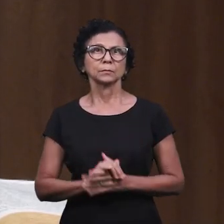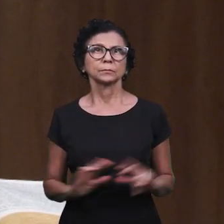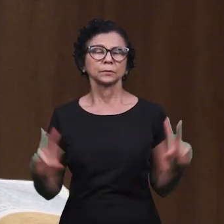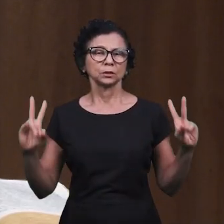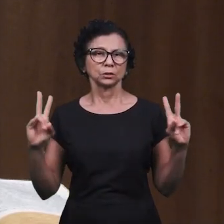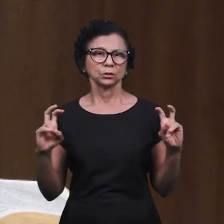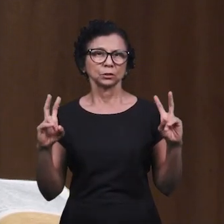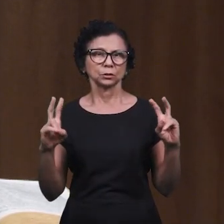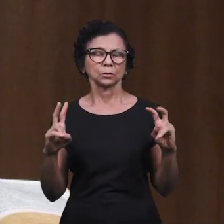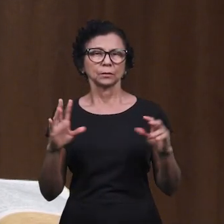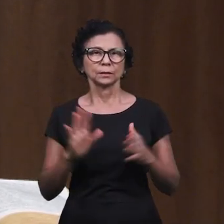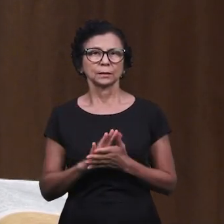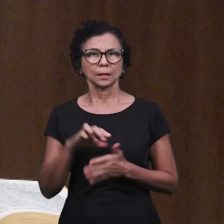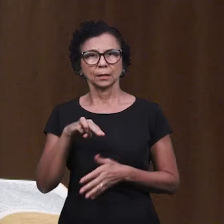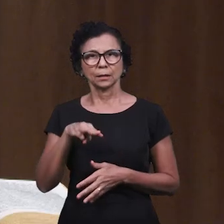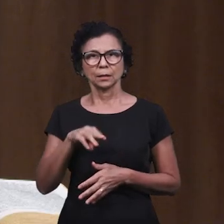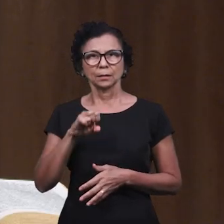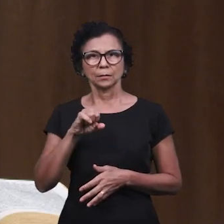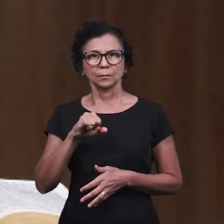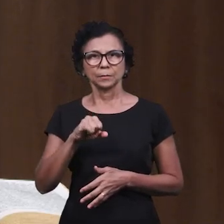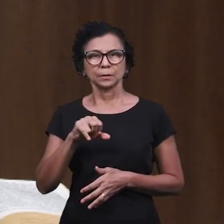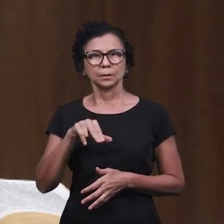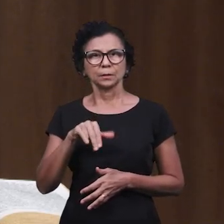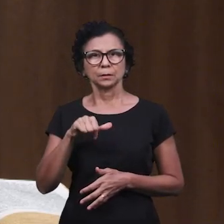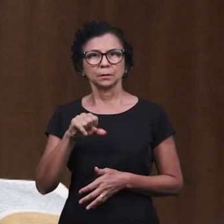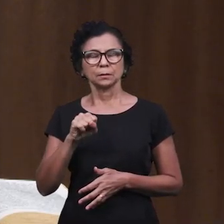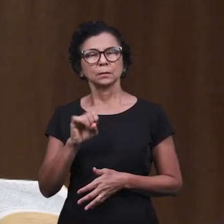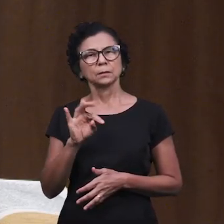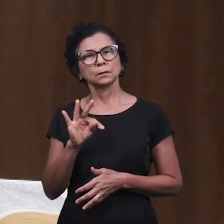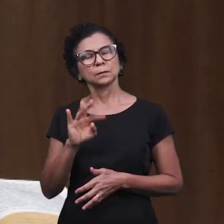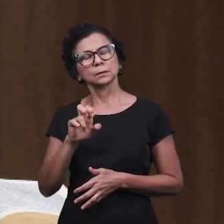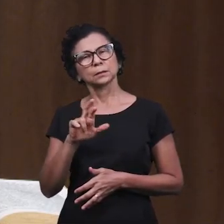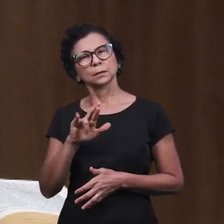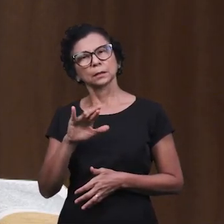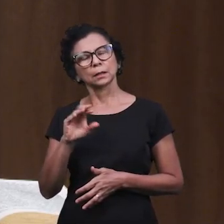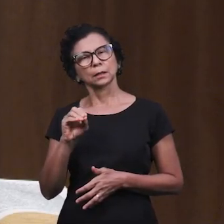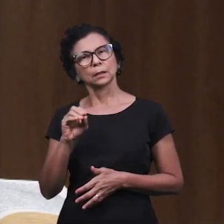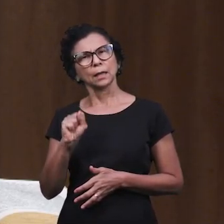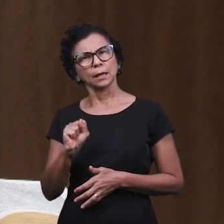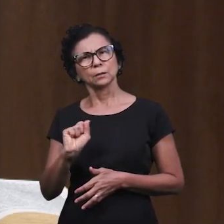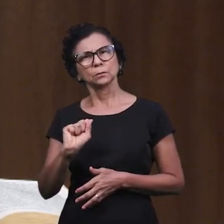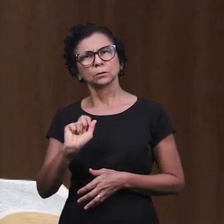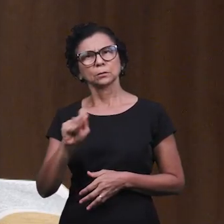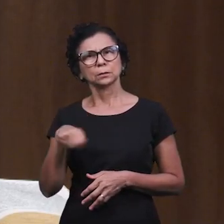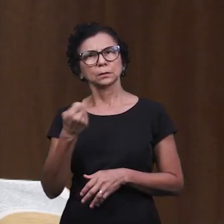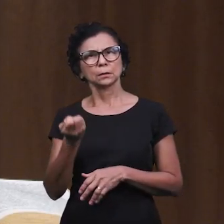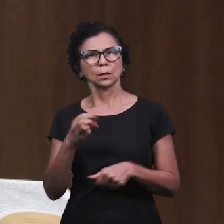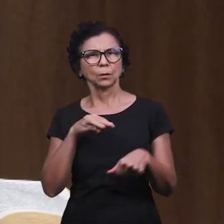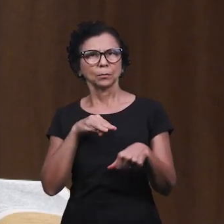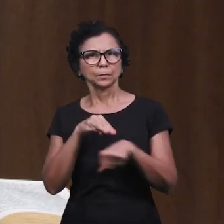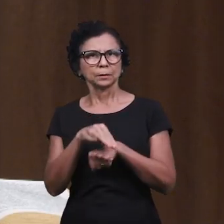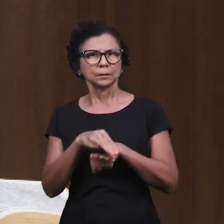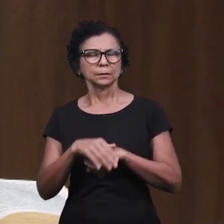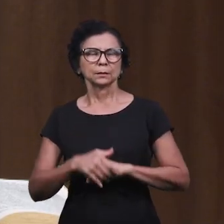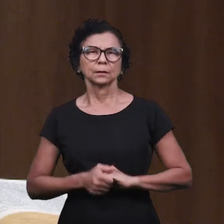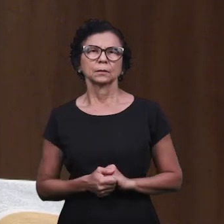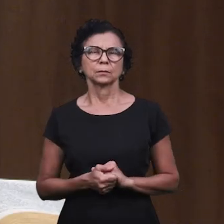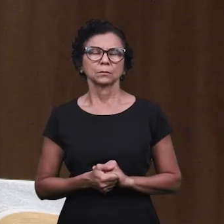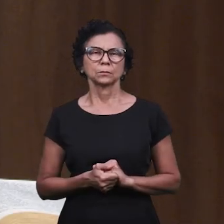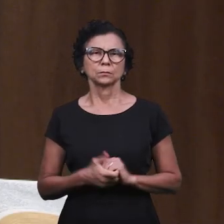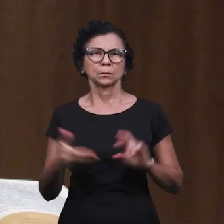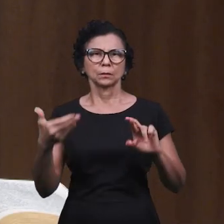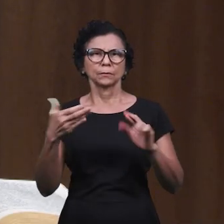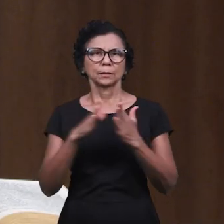é Ministérios da Palavra de Deus. Um assunto de muita importância na vida da